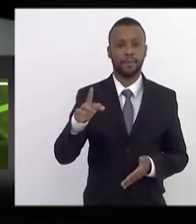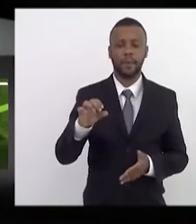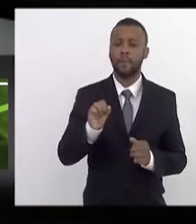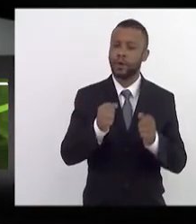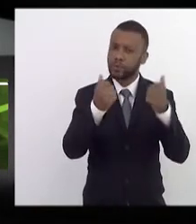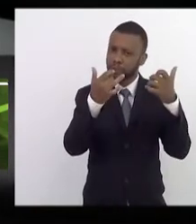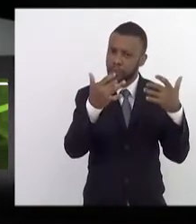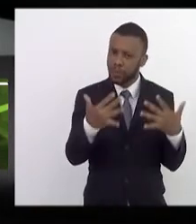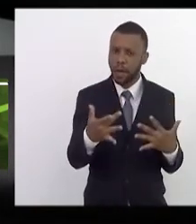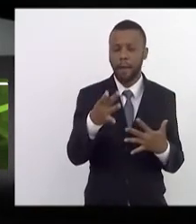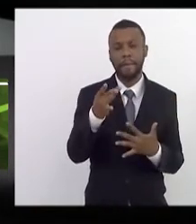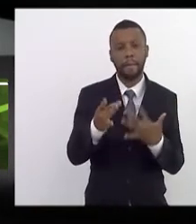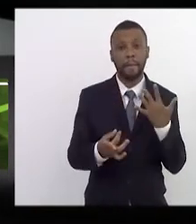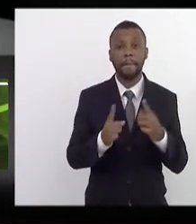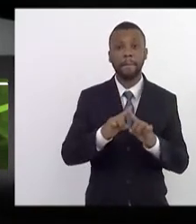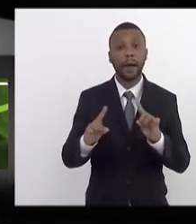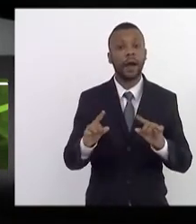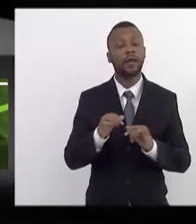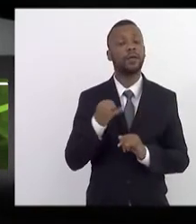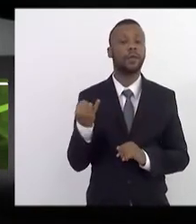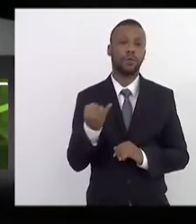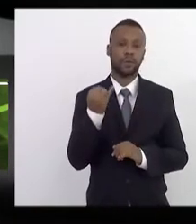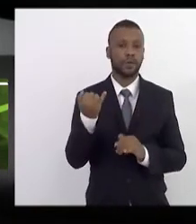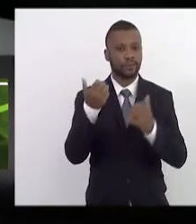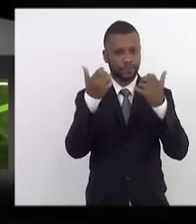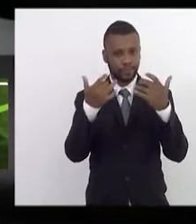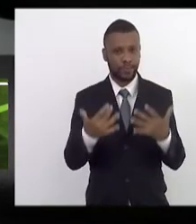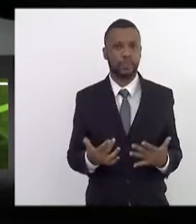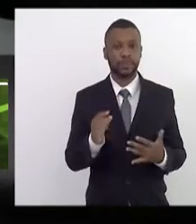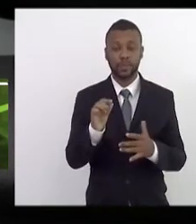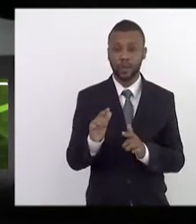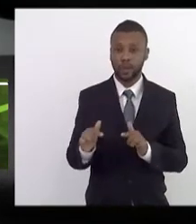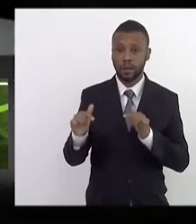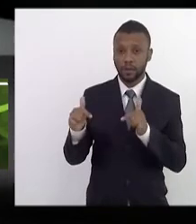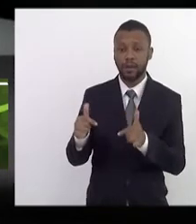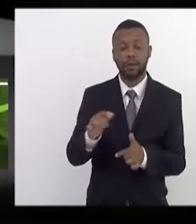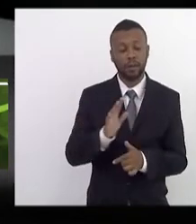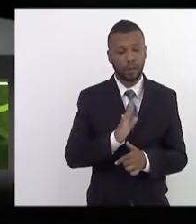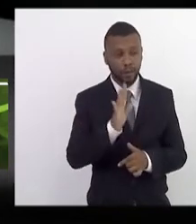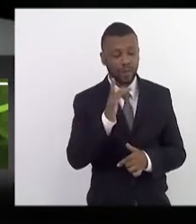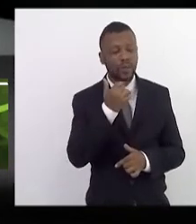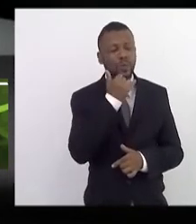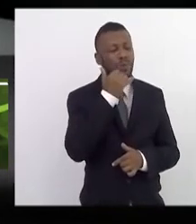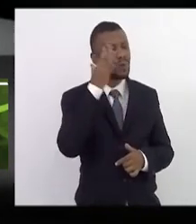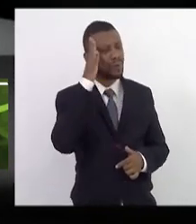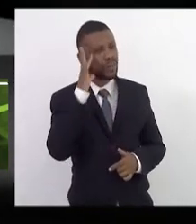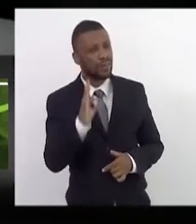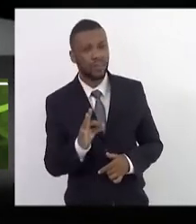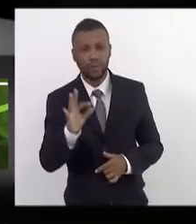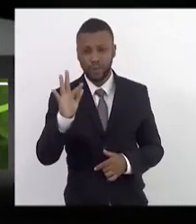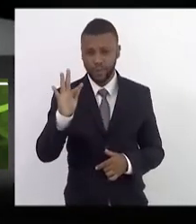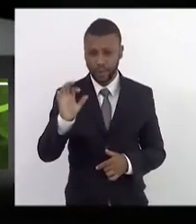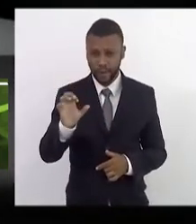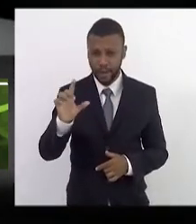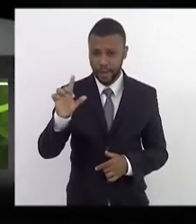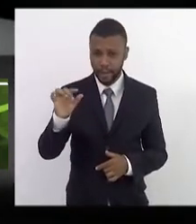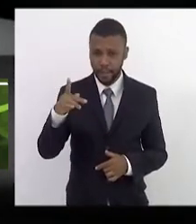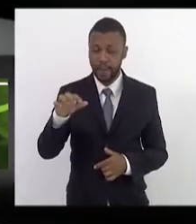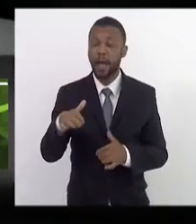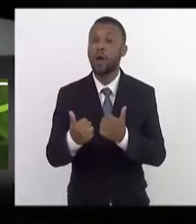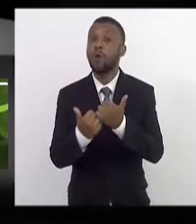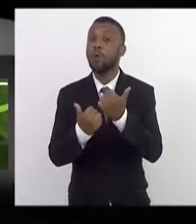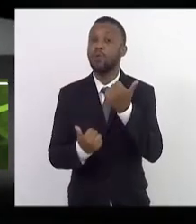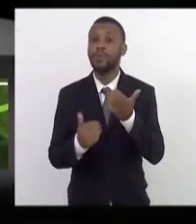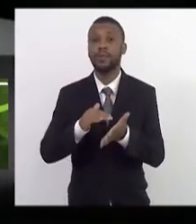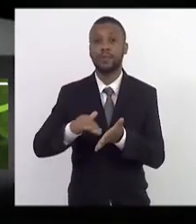mas é importante a gente ressaltar que realmente a execução foi baixa. Eu só não entendi, o Felipe é o secretário? Subsecretário. É